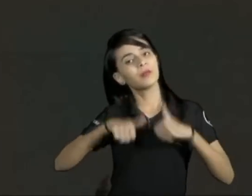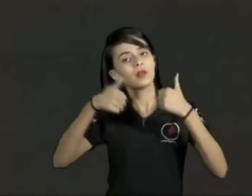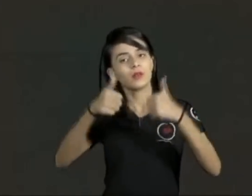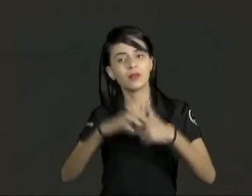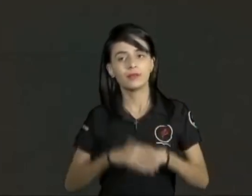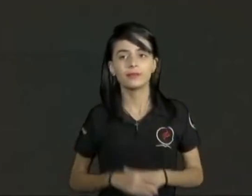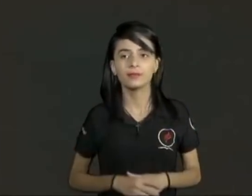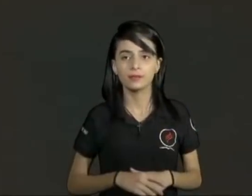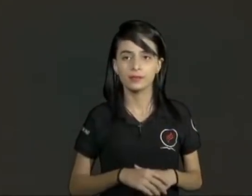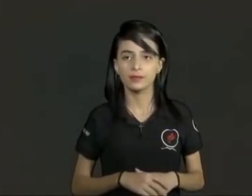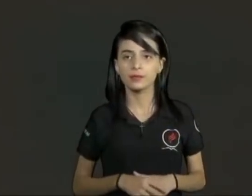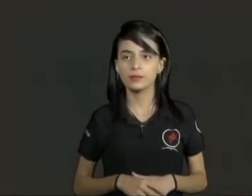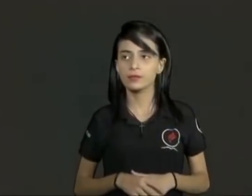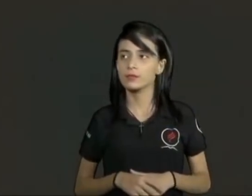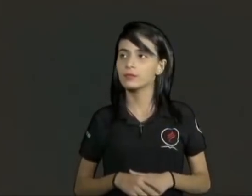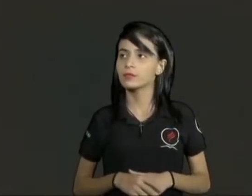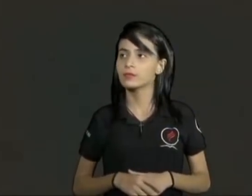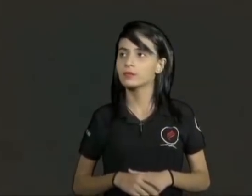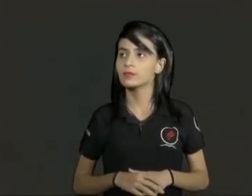melhorar